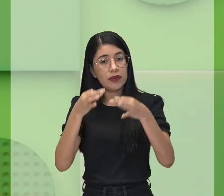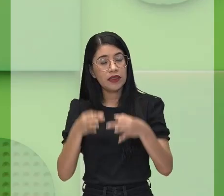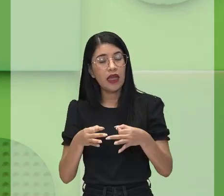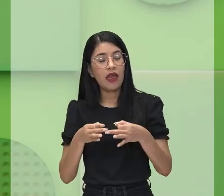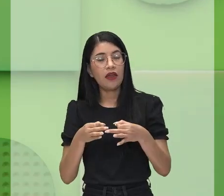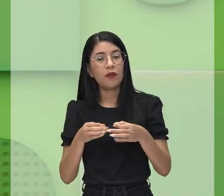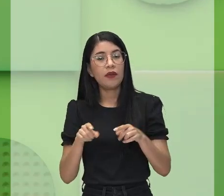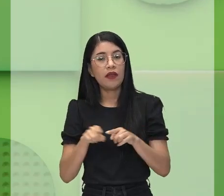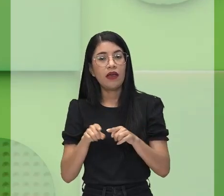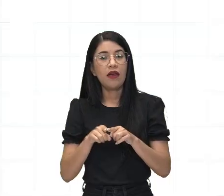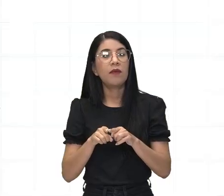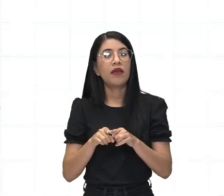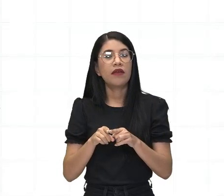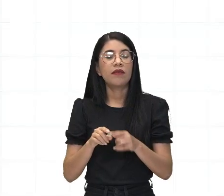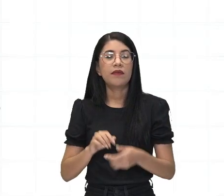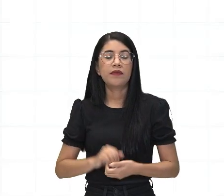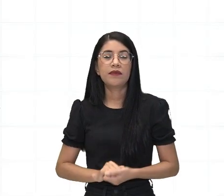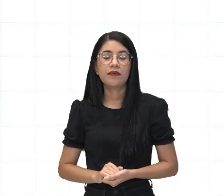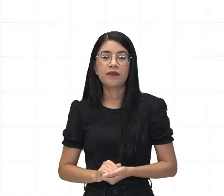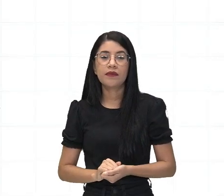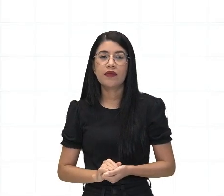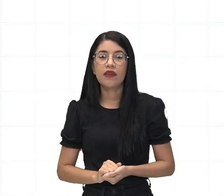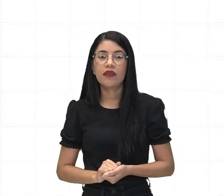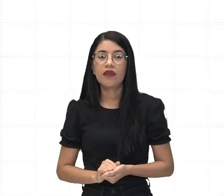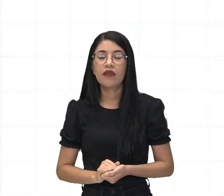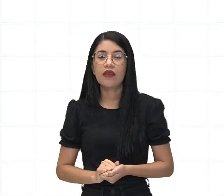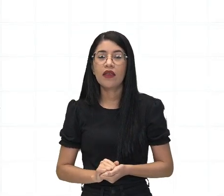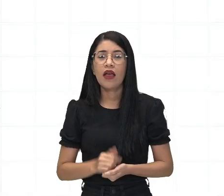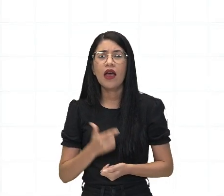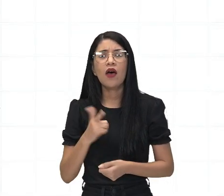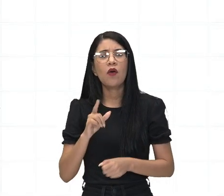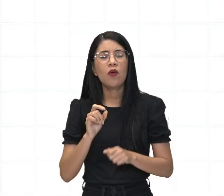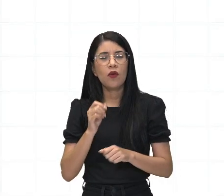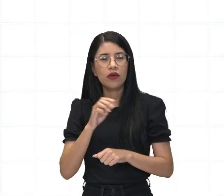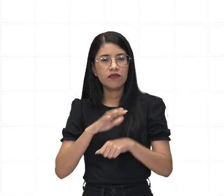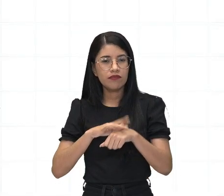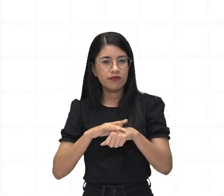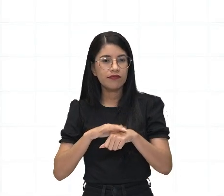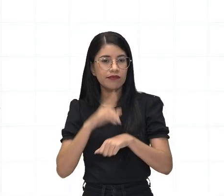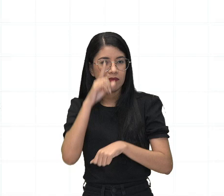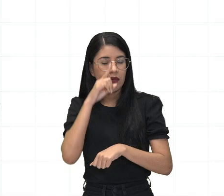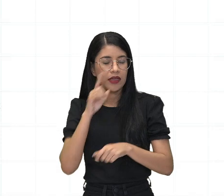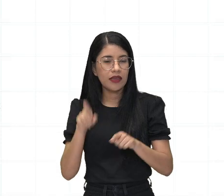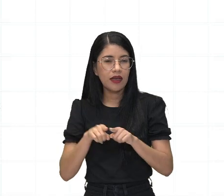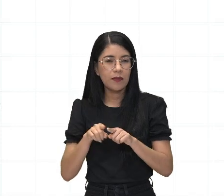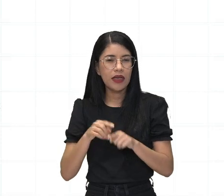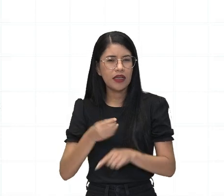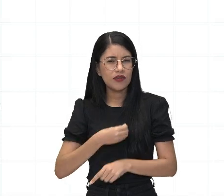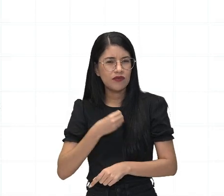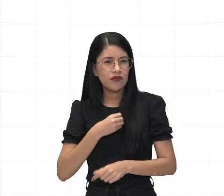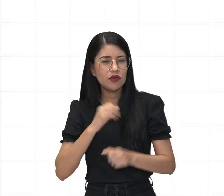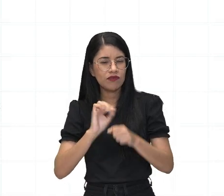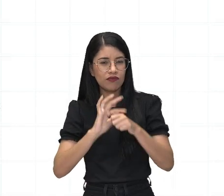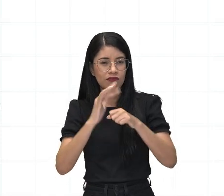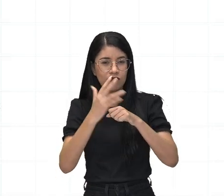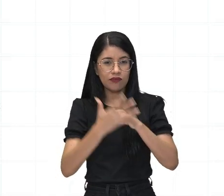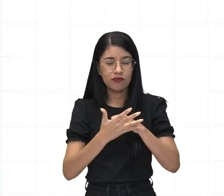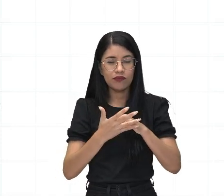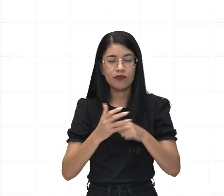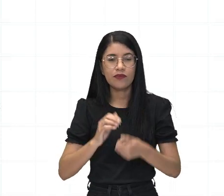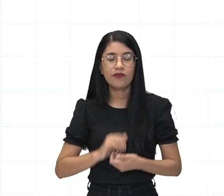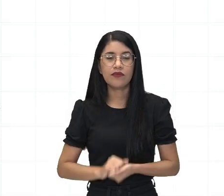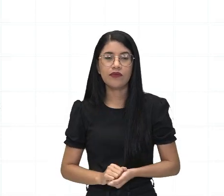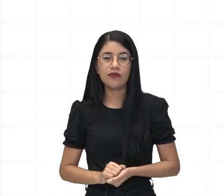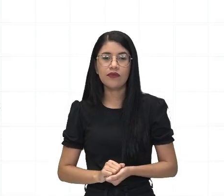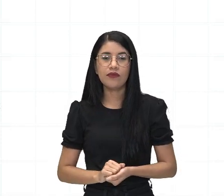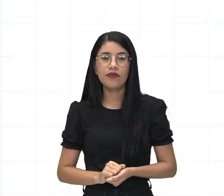diagnóstico e tratamento adequado. Vamos ver agora por uma doença grave que nós vivenciamos aí na pandemia, que foi a